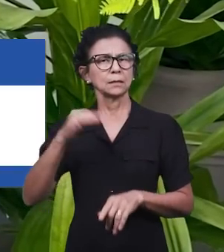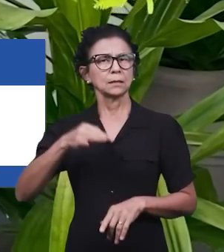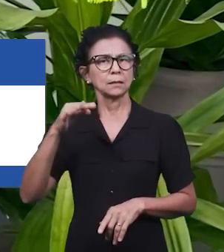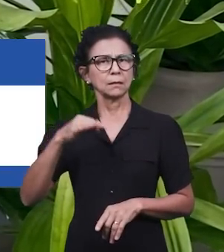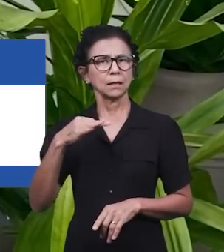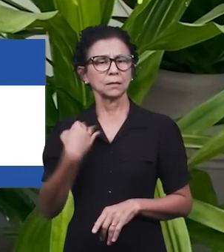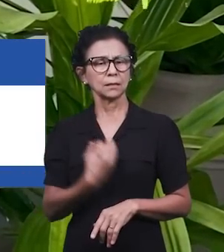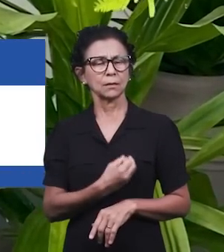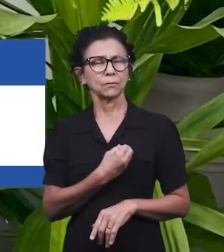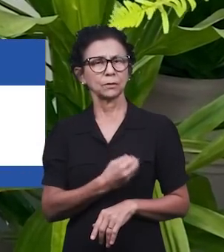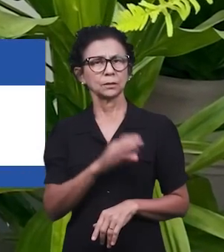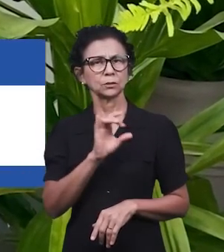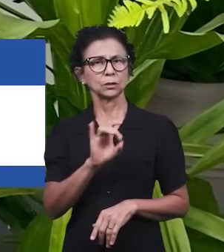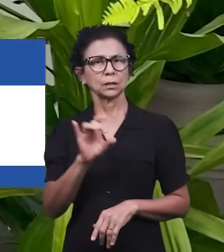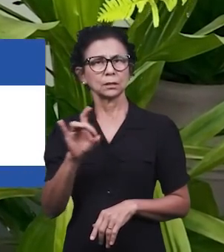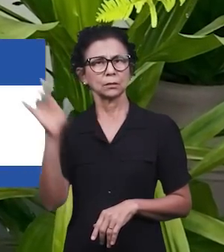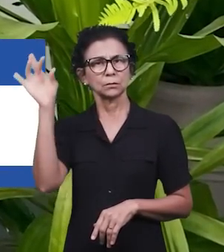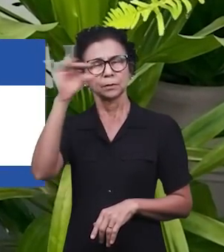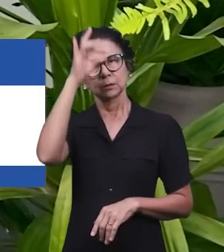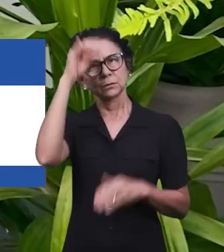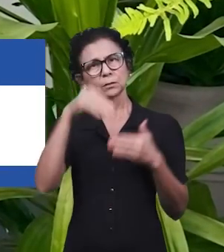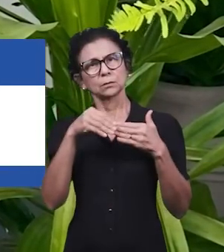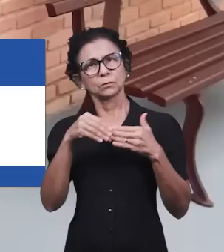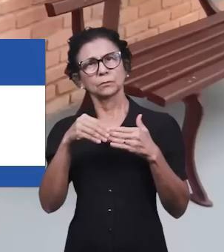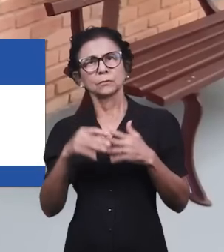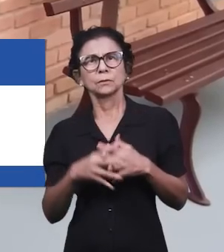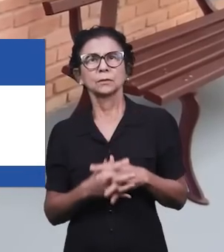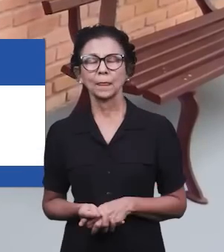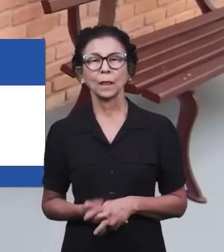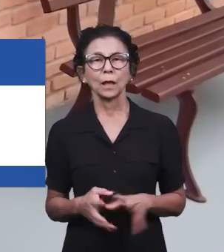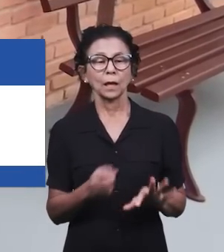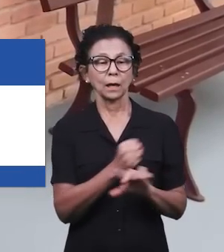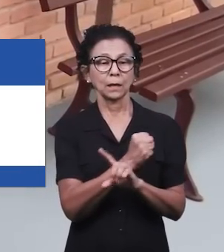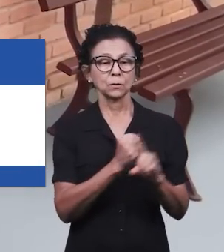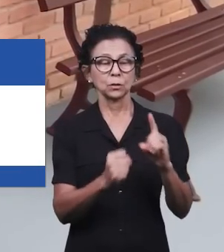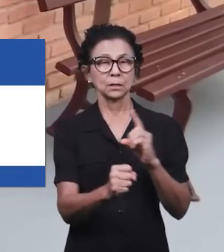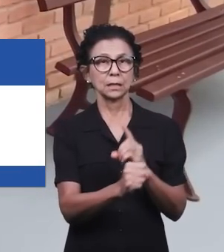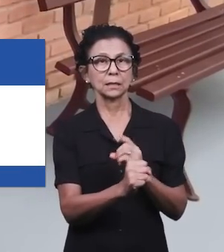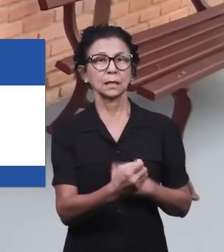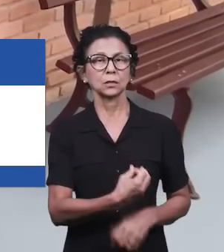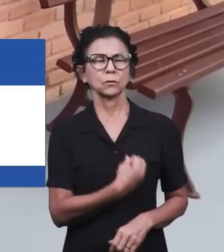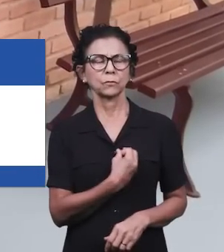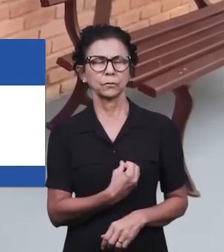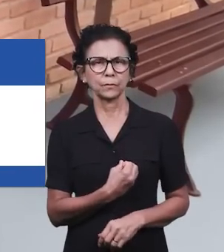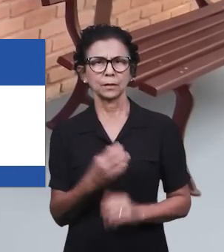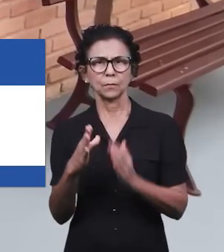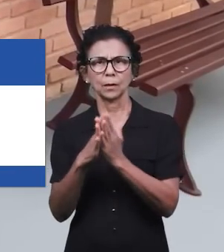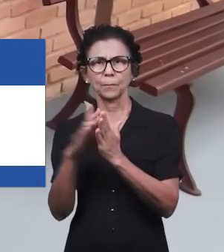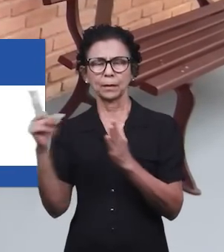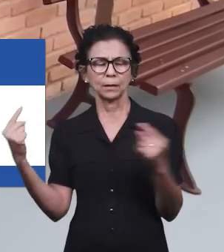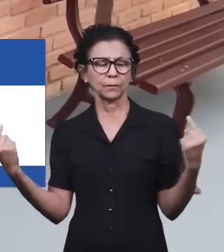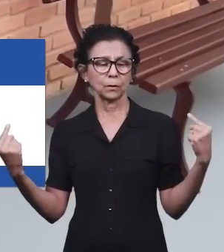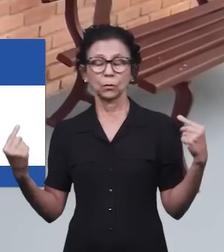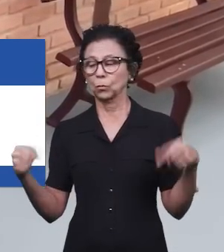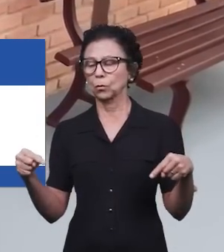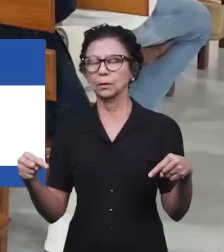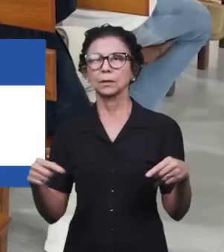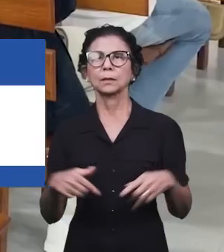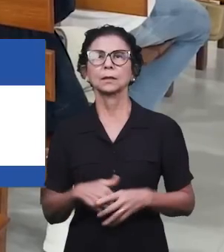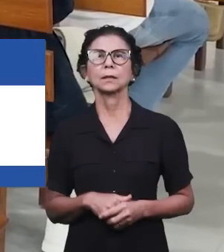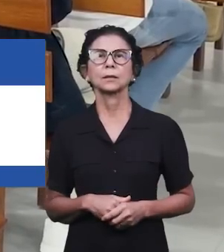suas vidas estão sendo conduzidas pelo Espírito Santo. O mundo em que vivemos vive contra a palavra de Deus